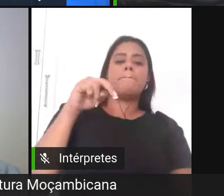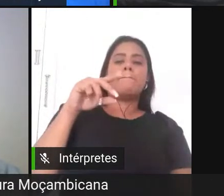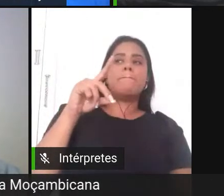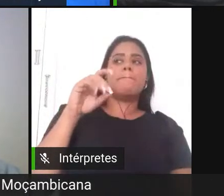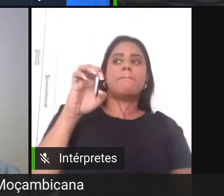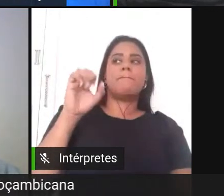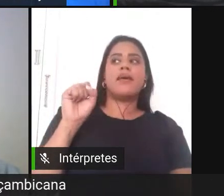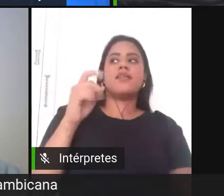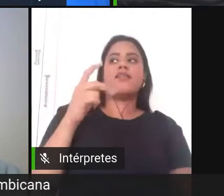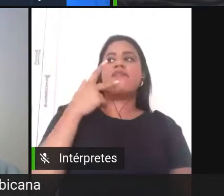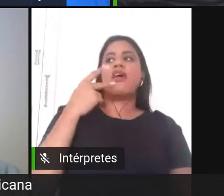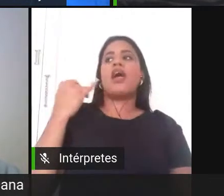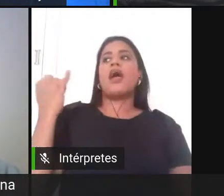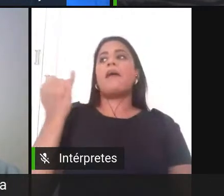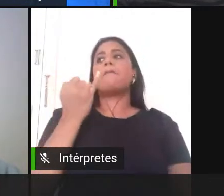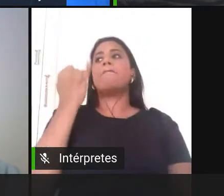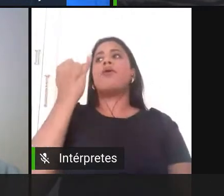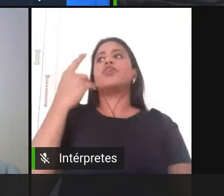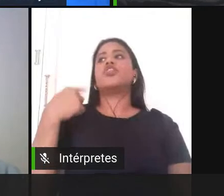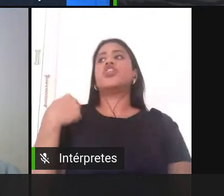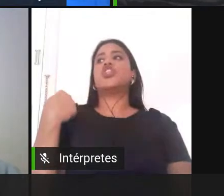de nós, escritores, termos